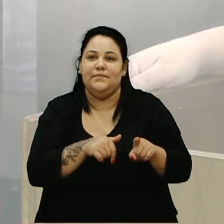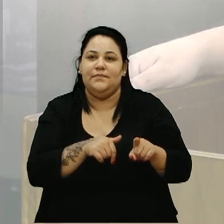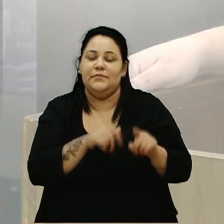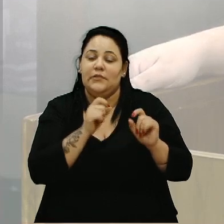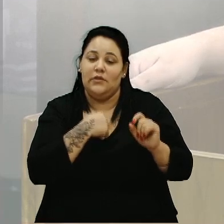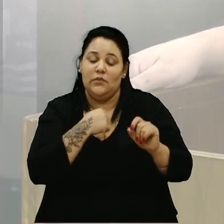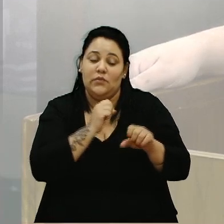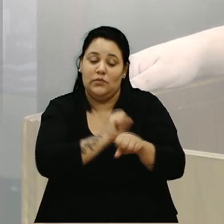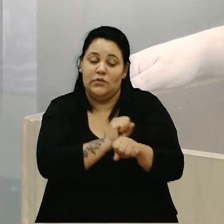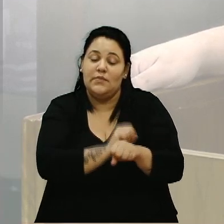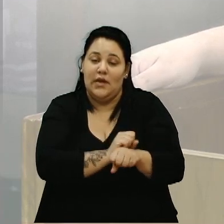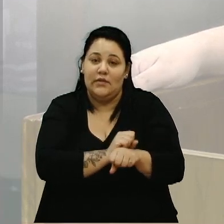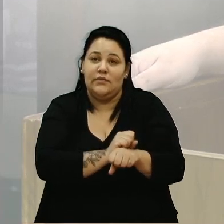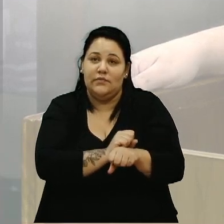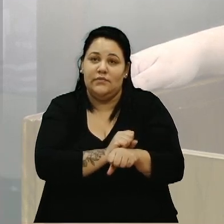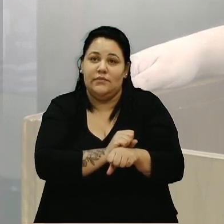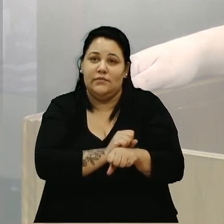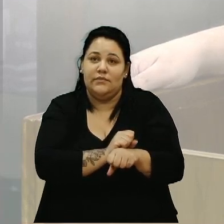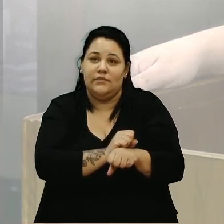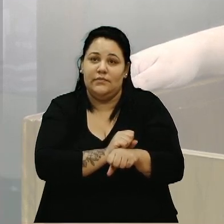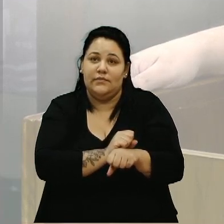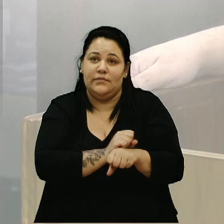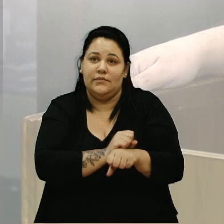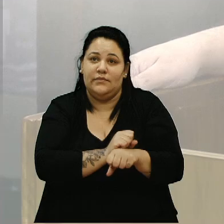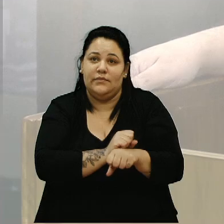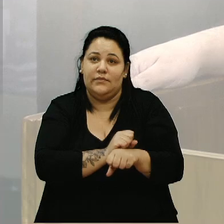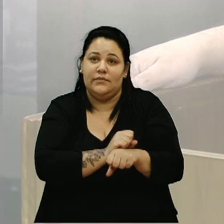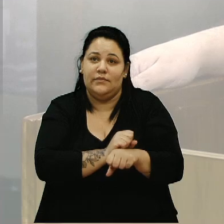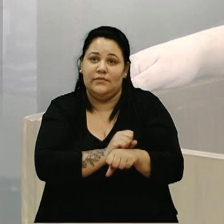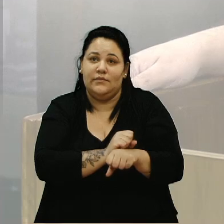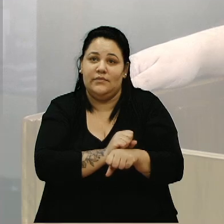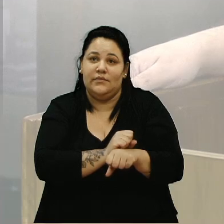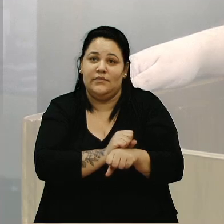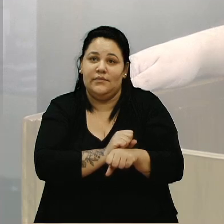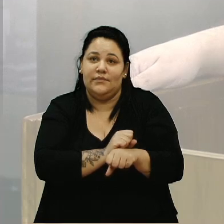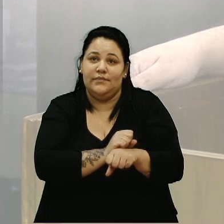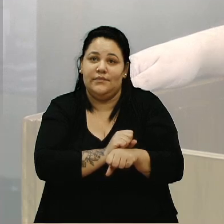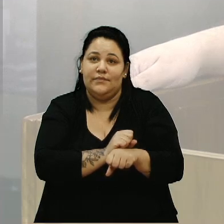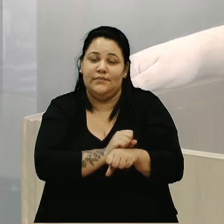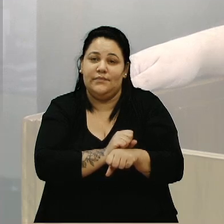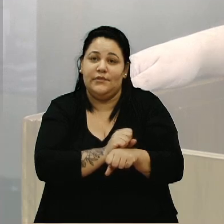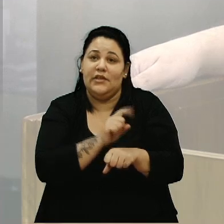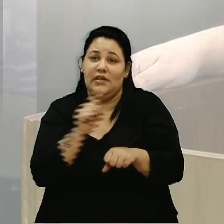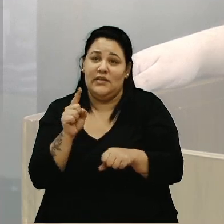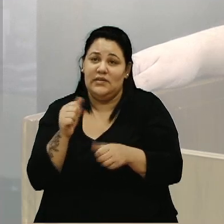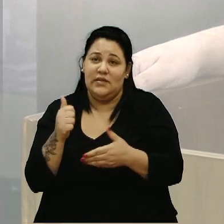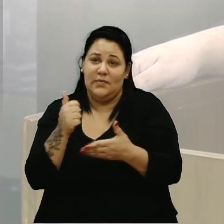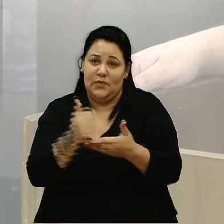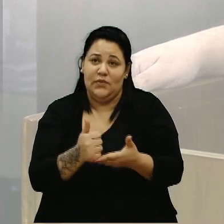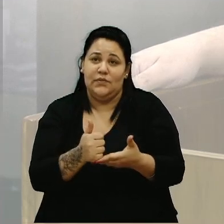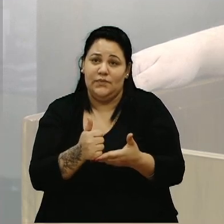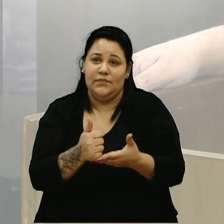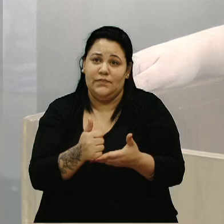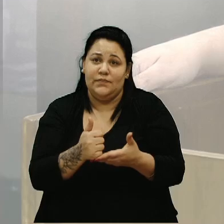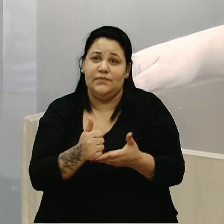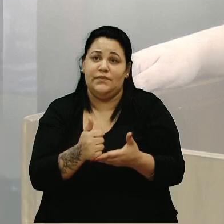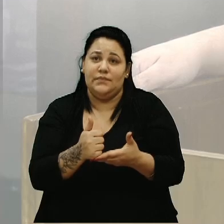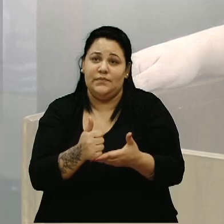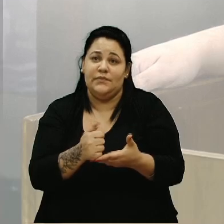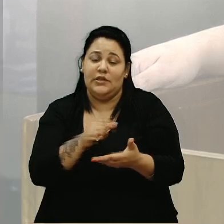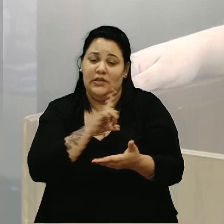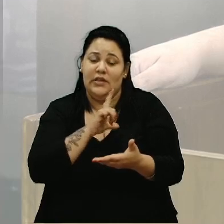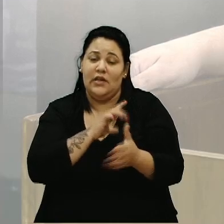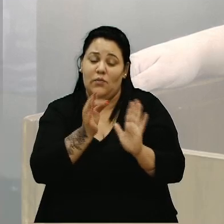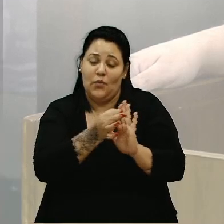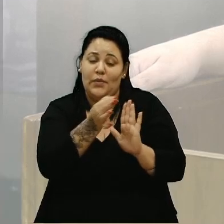espero que a oposição lá em Brasília faça o serviço, aponte, cobre e tenha